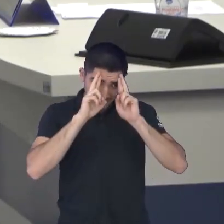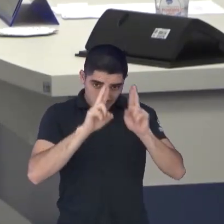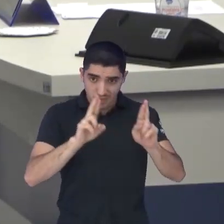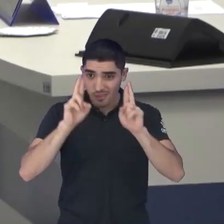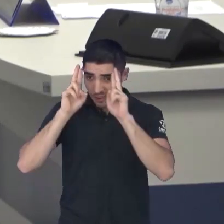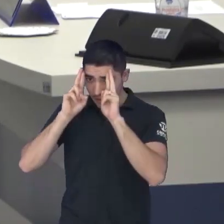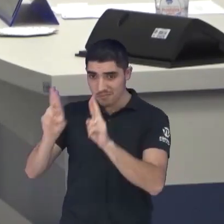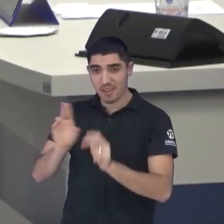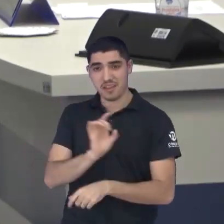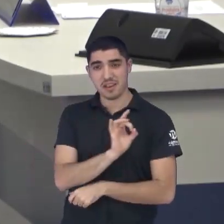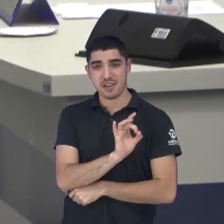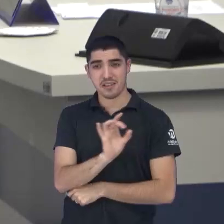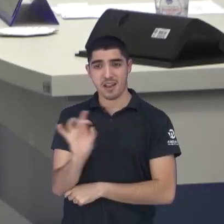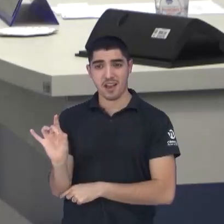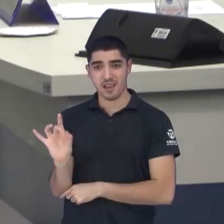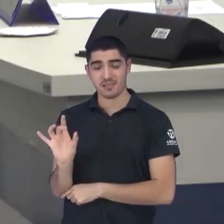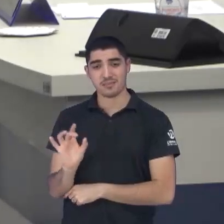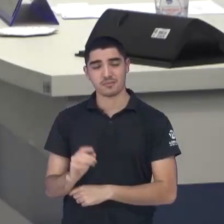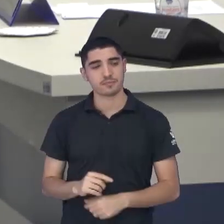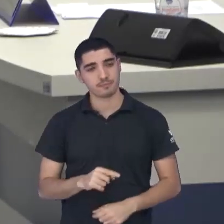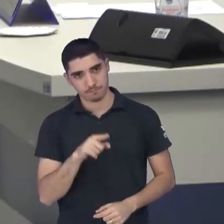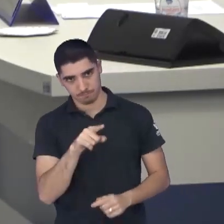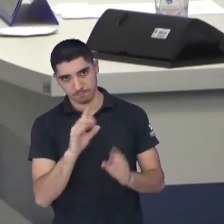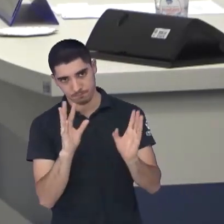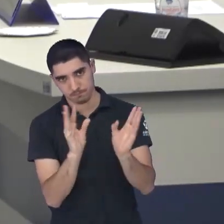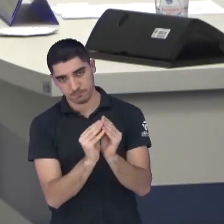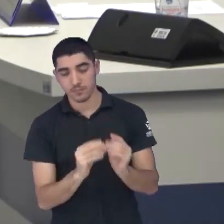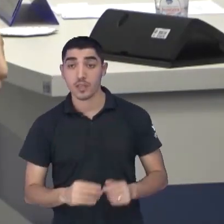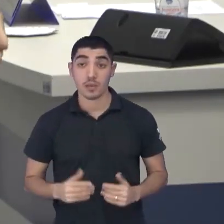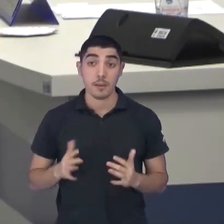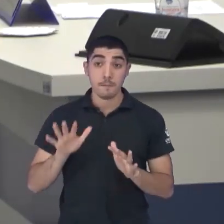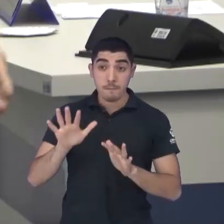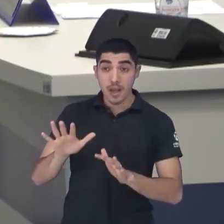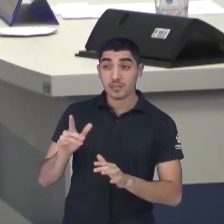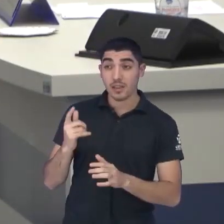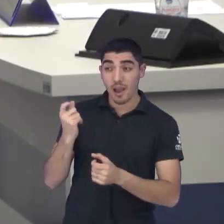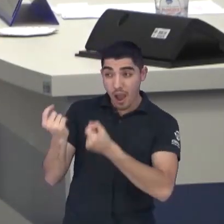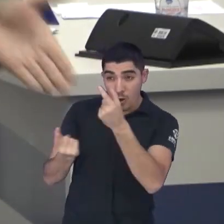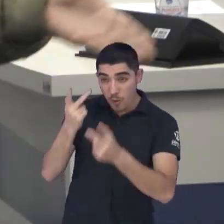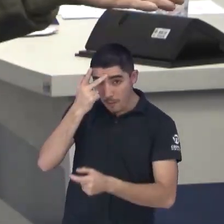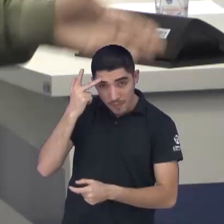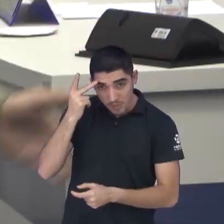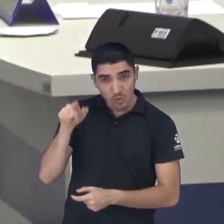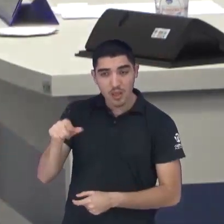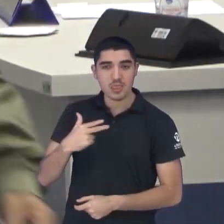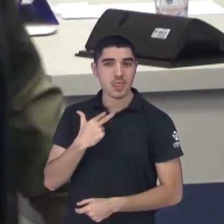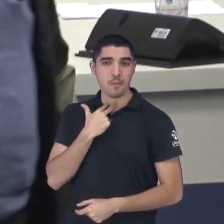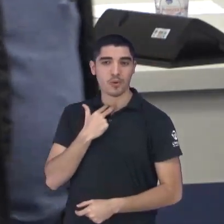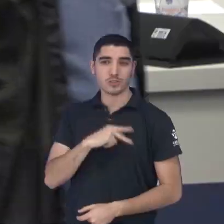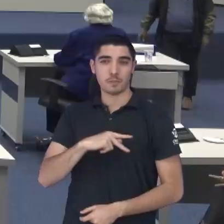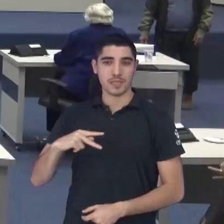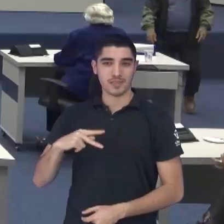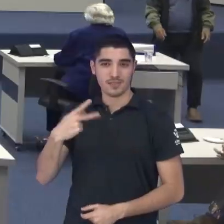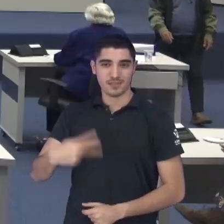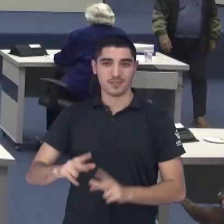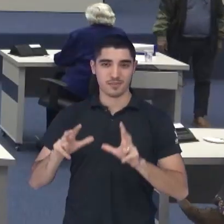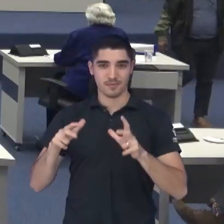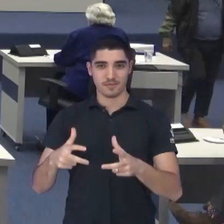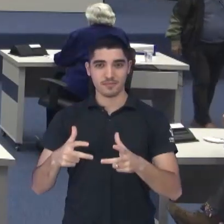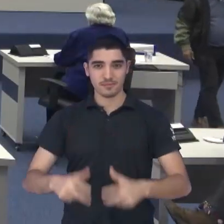entender, mas uma coisa ficou certa, tem gente que não serve para ser presidente da nossa casa.